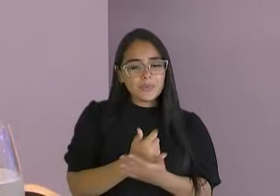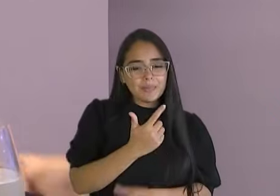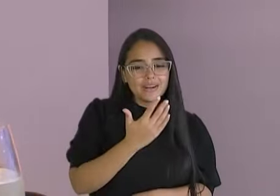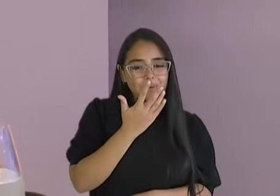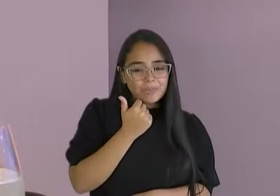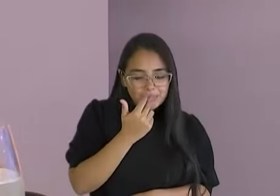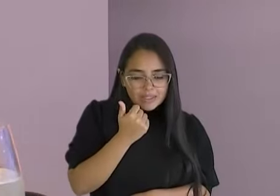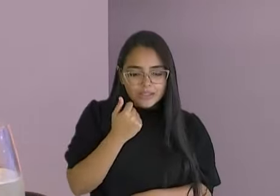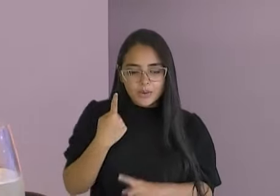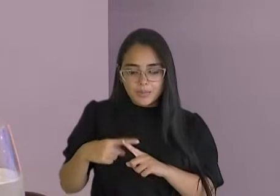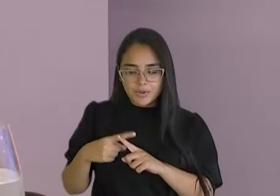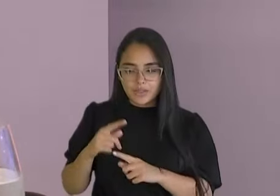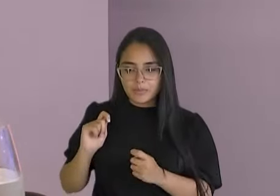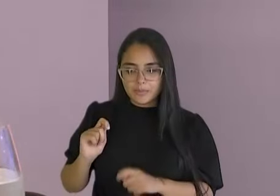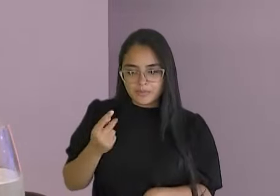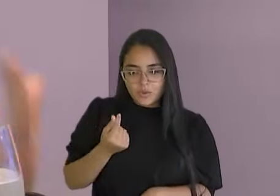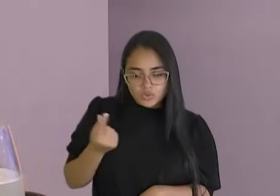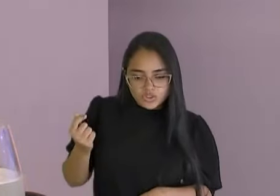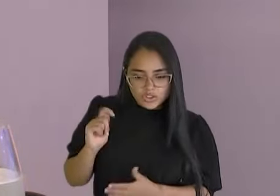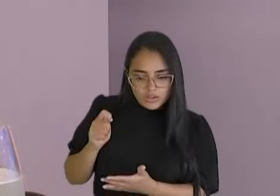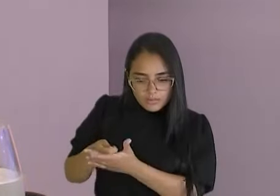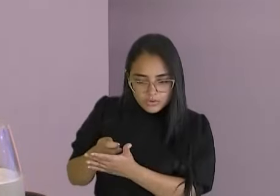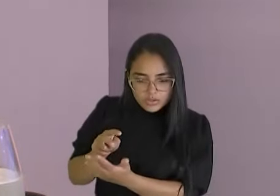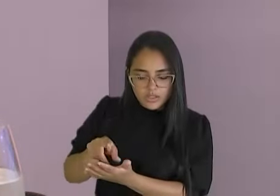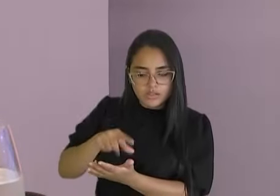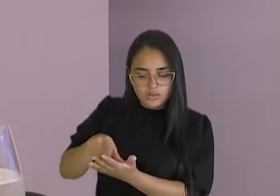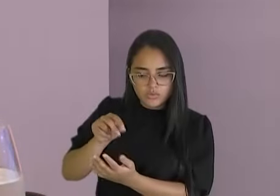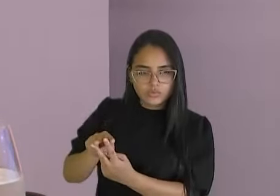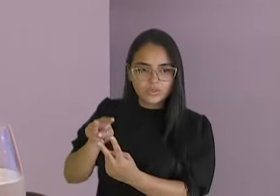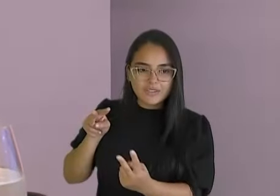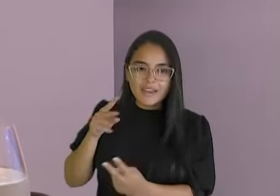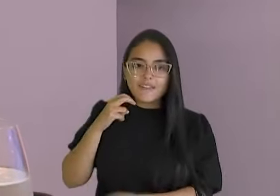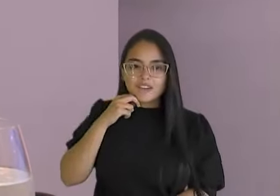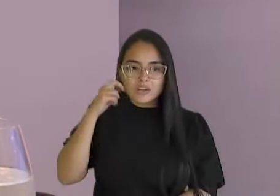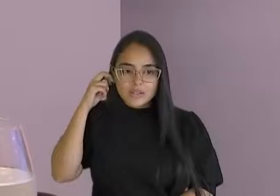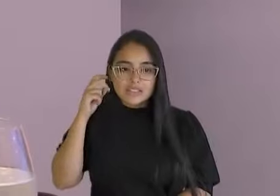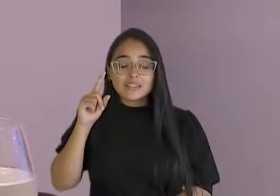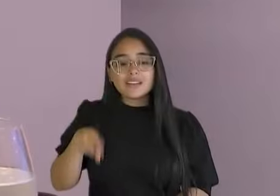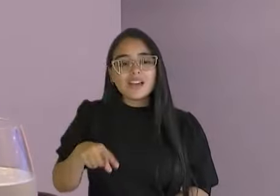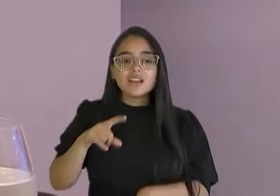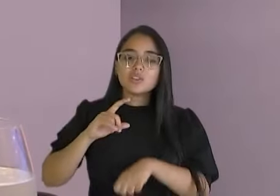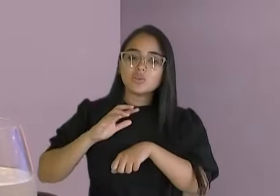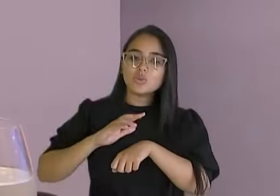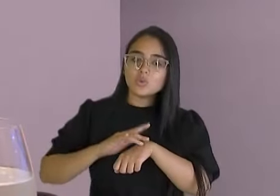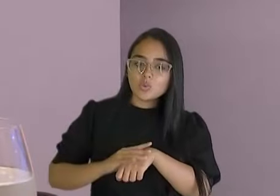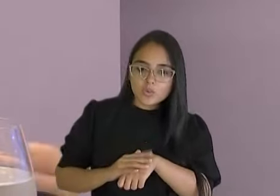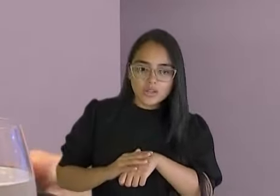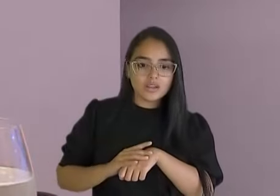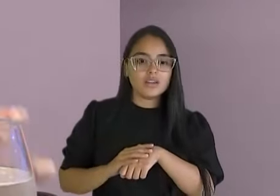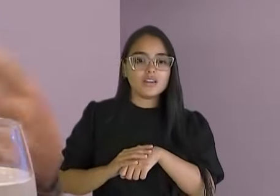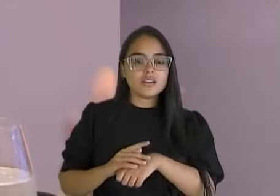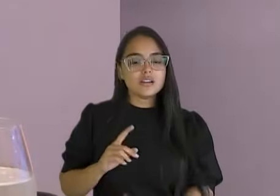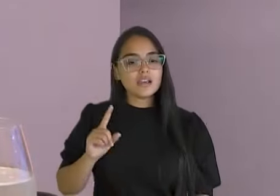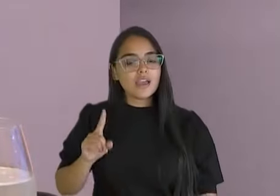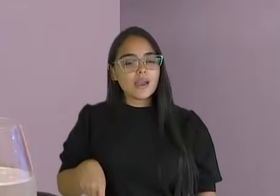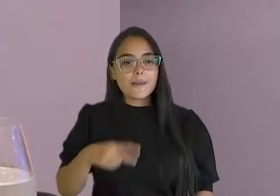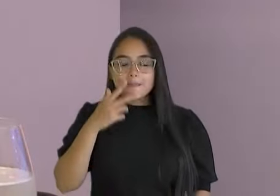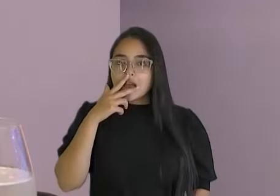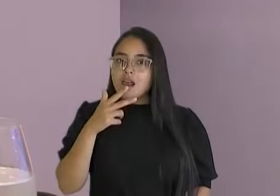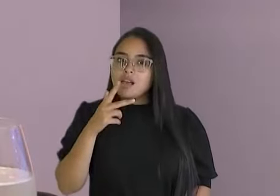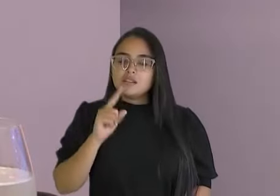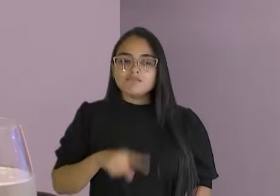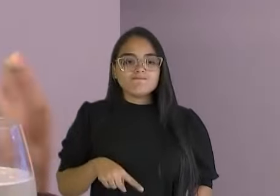para jogar, né? Então, isso é muito vergonhoso. E aí, até para entender que isso é uma doença, né? Que, às vezes, foge do